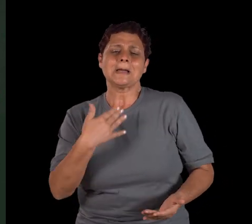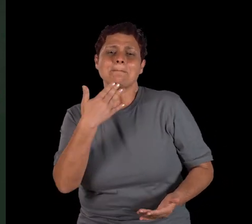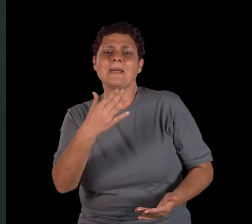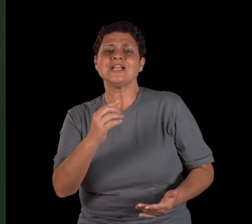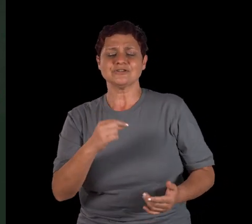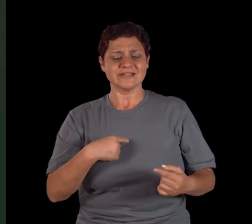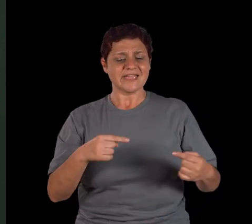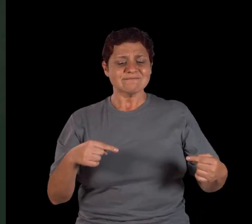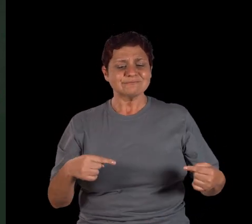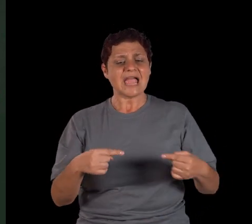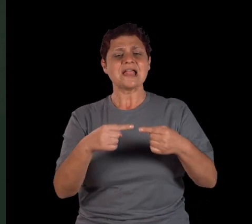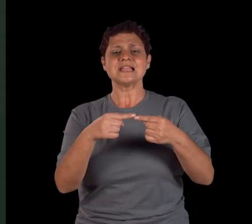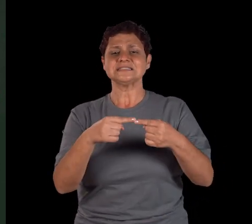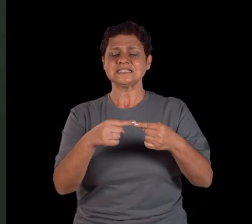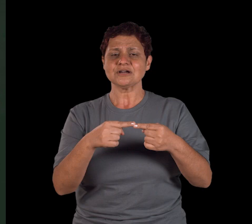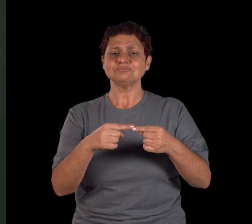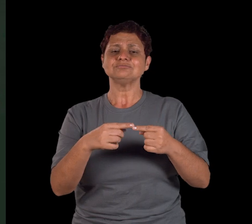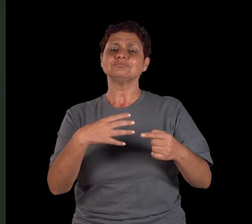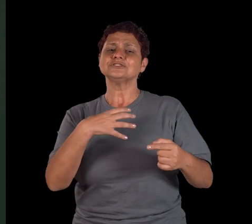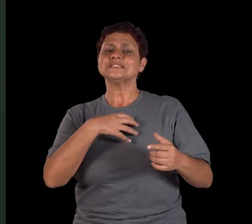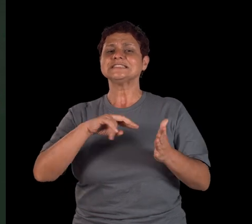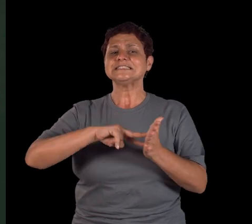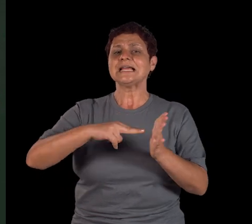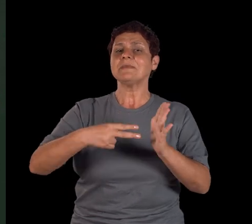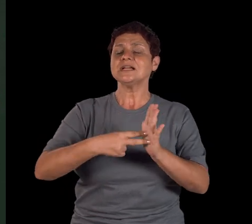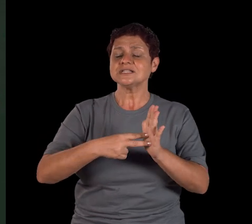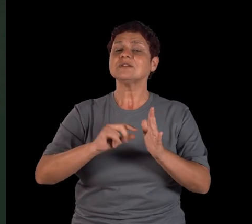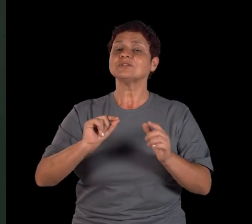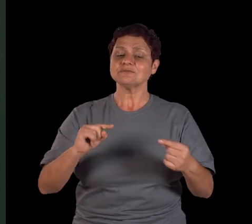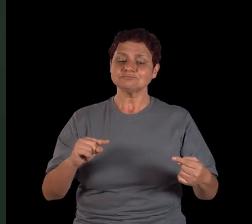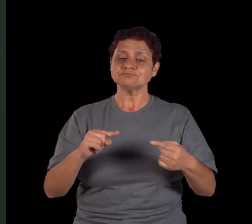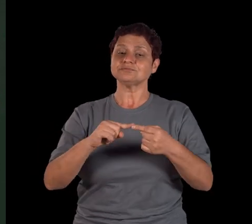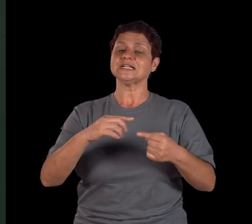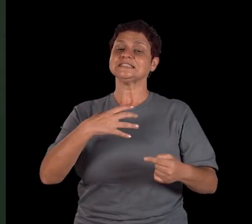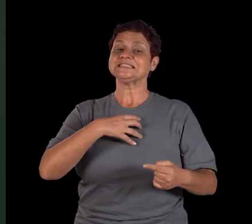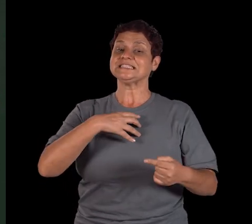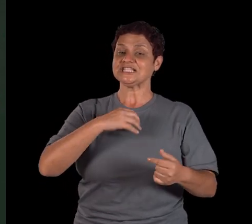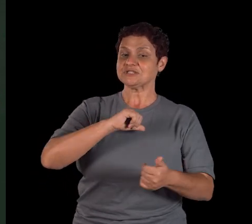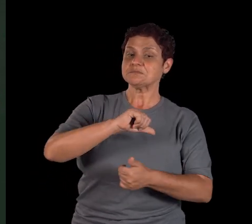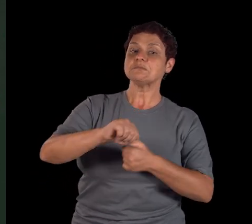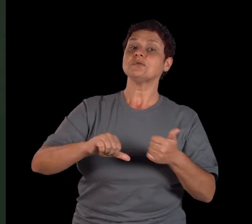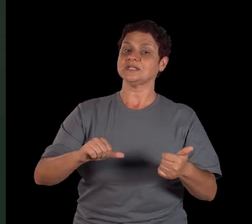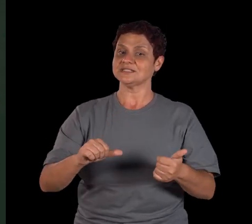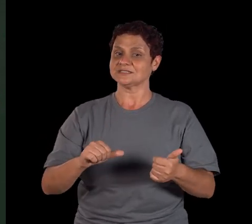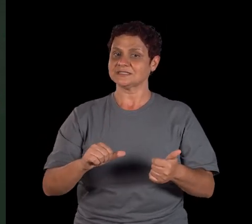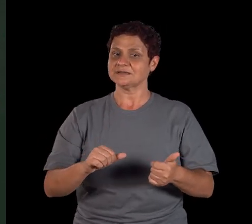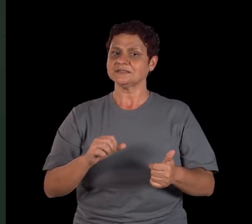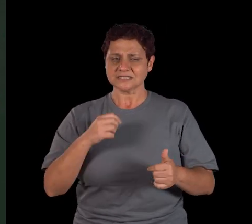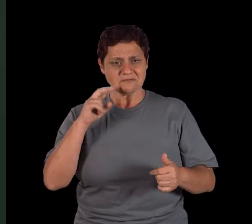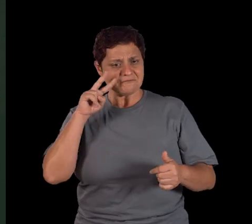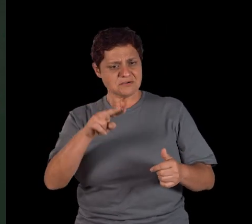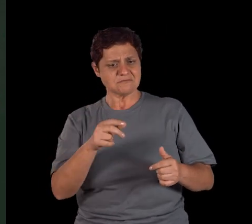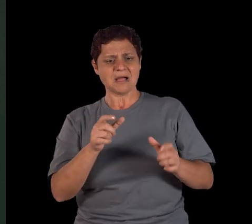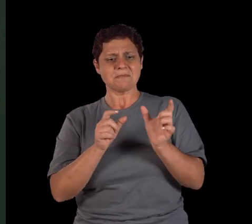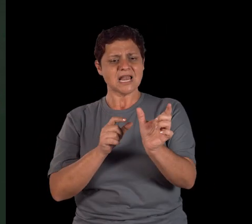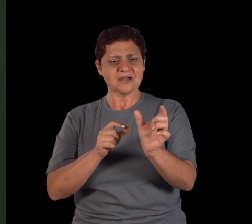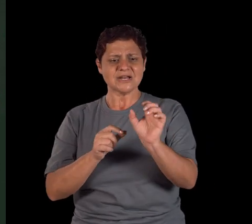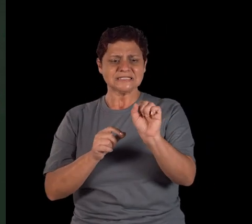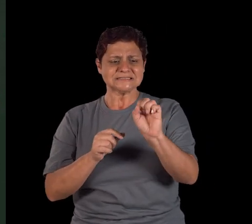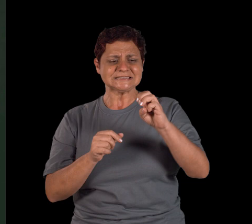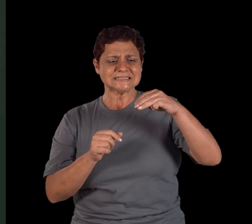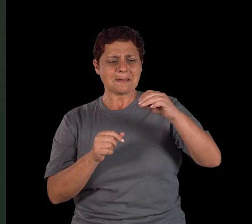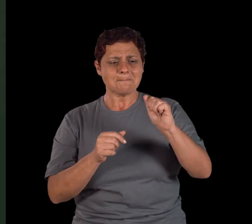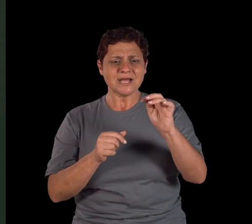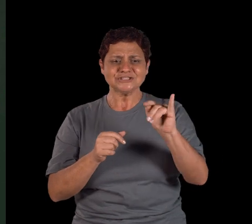A relação semântica estabelecida, relação de sentido. Beleza? Não precisa pensar muito não. Apareceu semântica, pensa em sentido. E